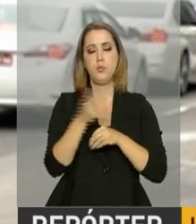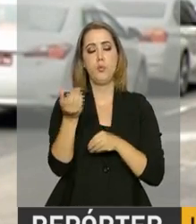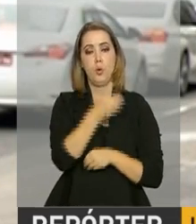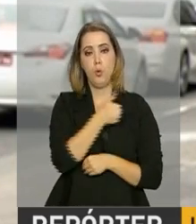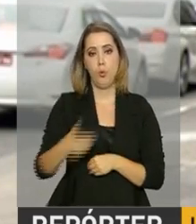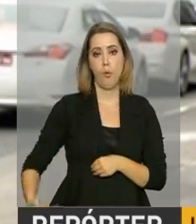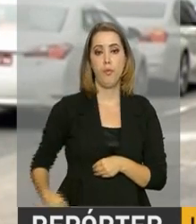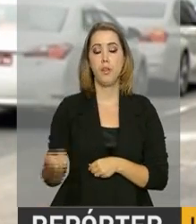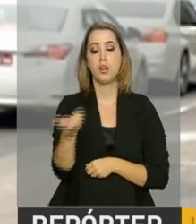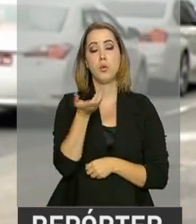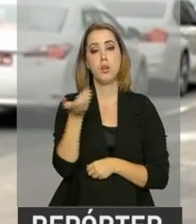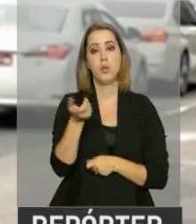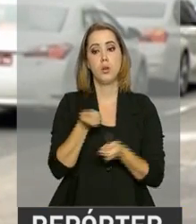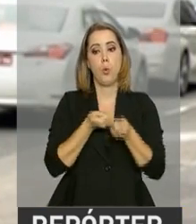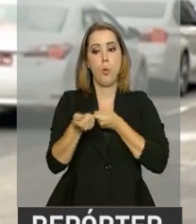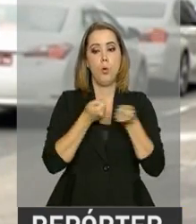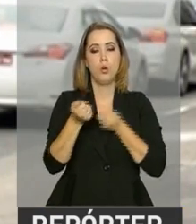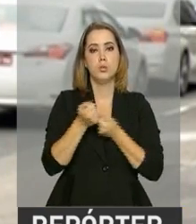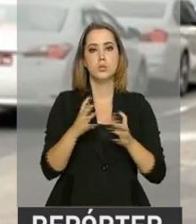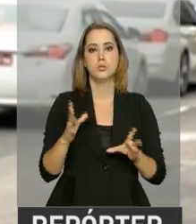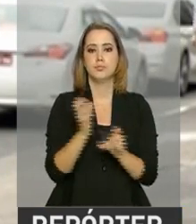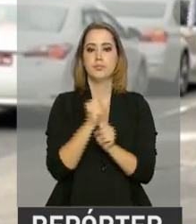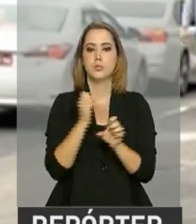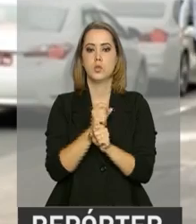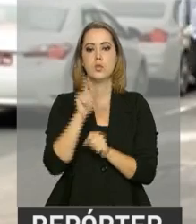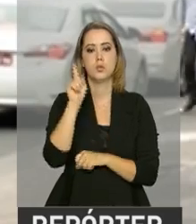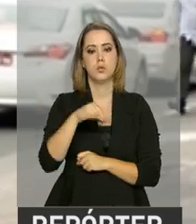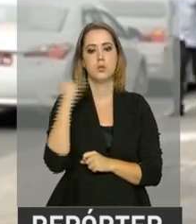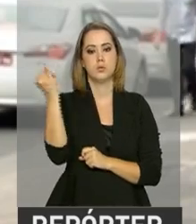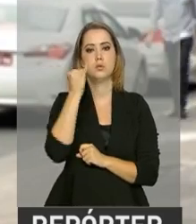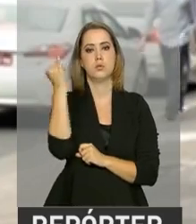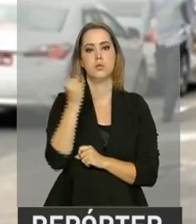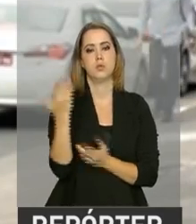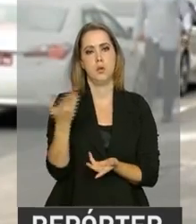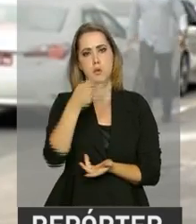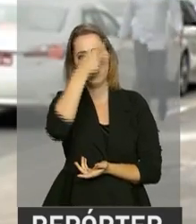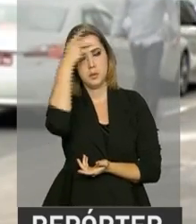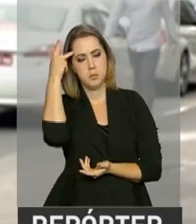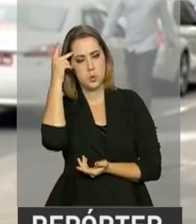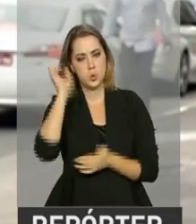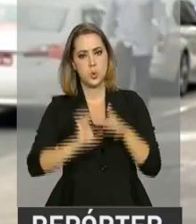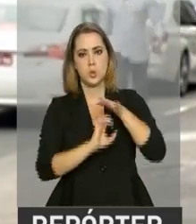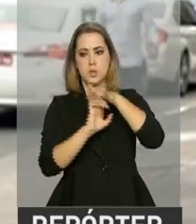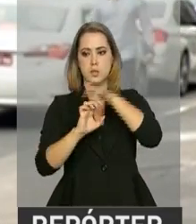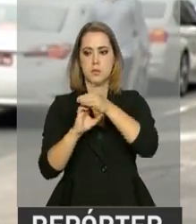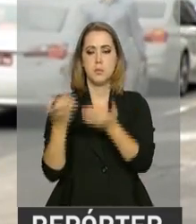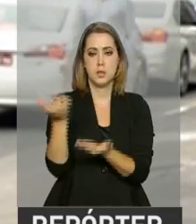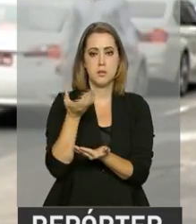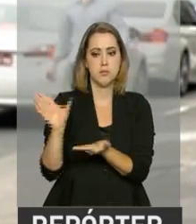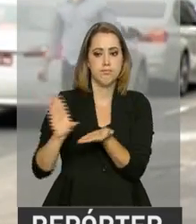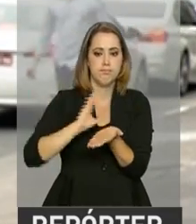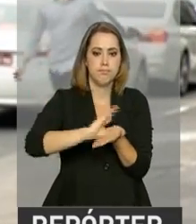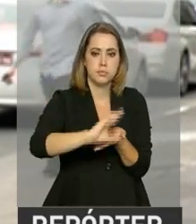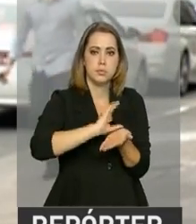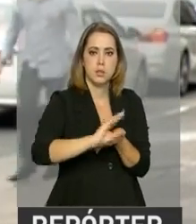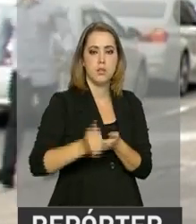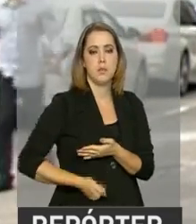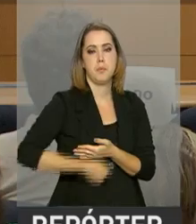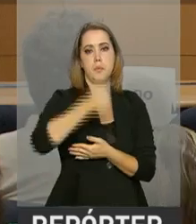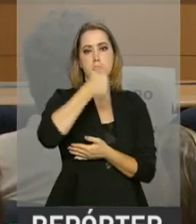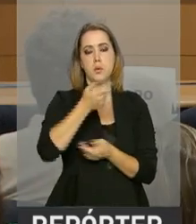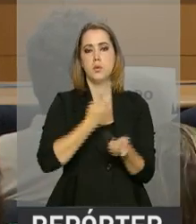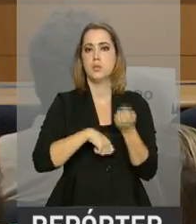fundamental para que empresas e investidores Tragam recursos aqui pro país retomando o crescimento e gerando mais